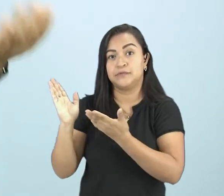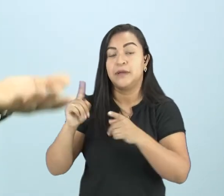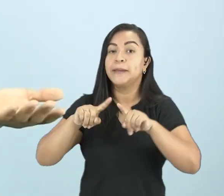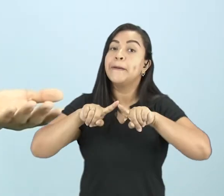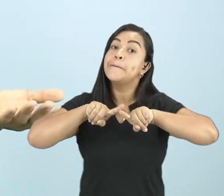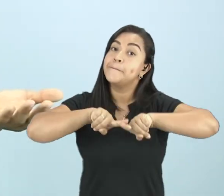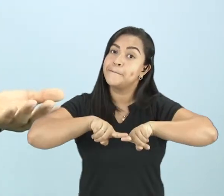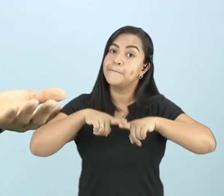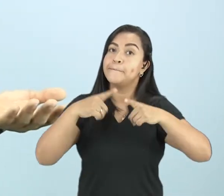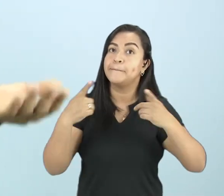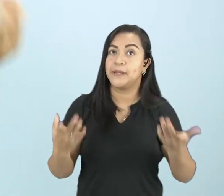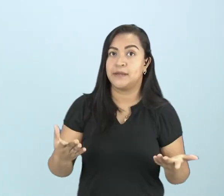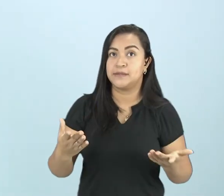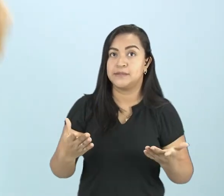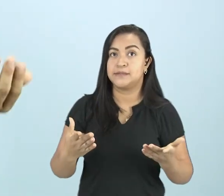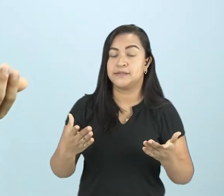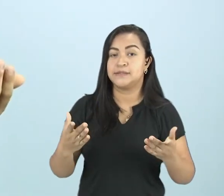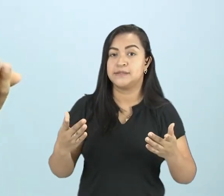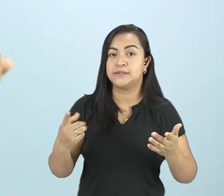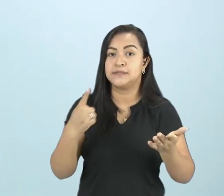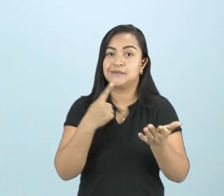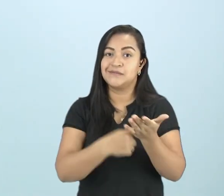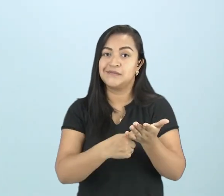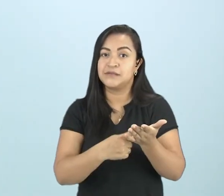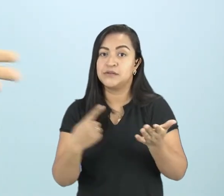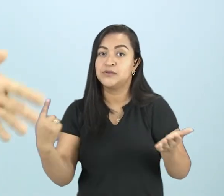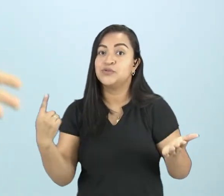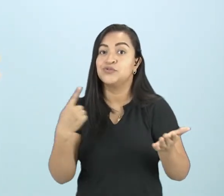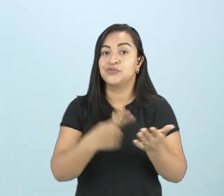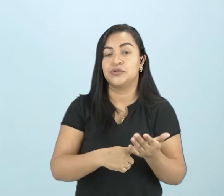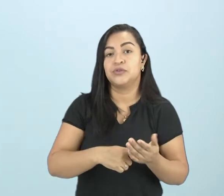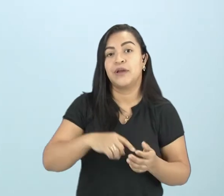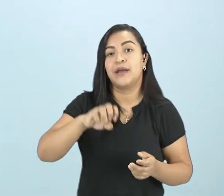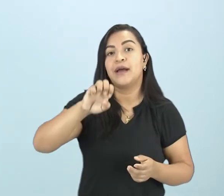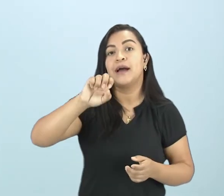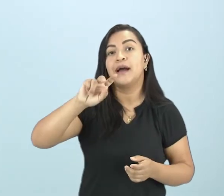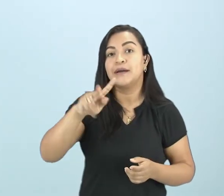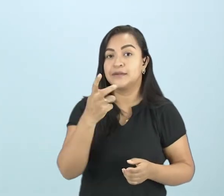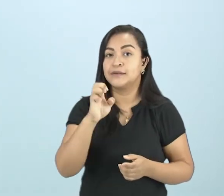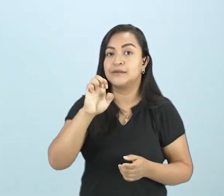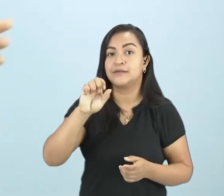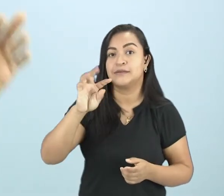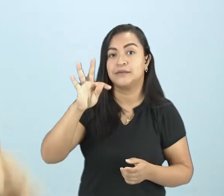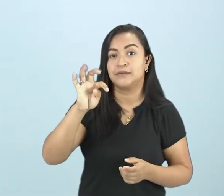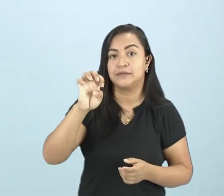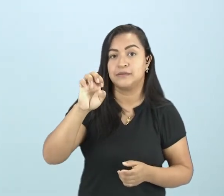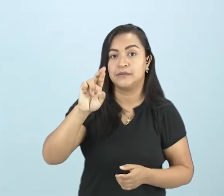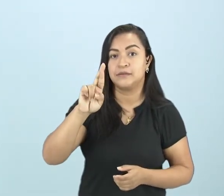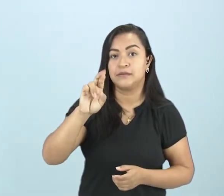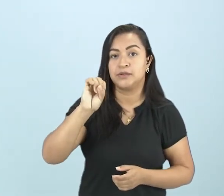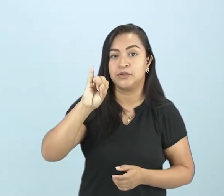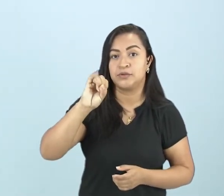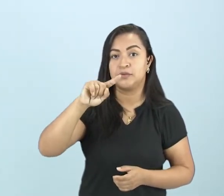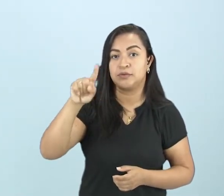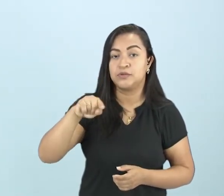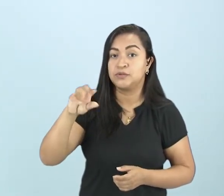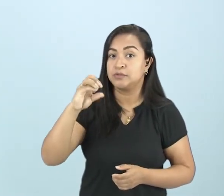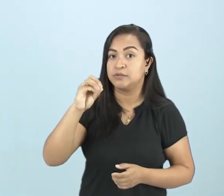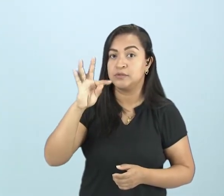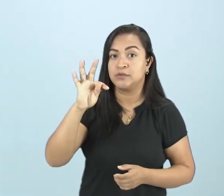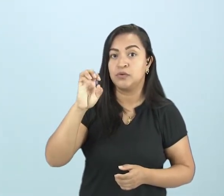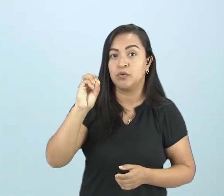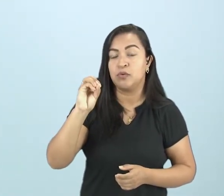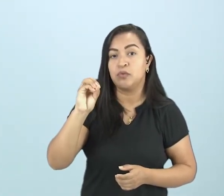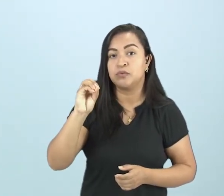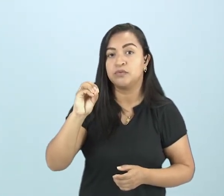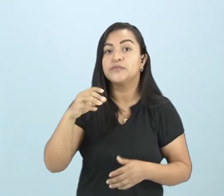de indivíduos heterozigotos, eu vou ter uma distribuição de características totalmente dominante, média, que